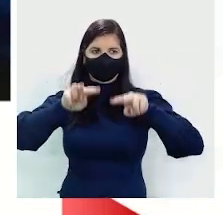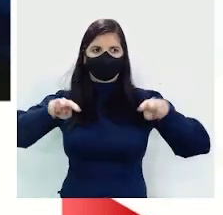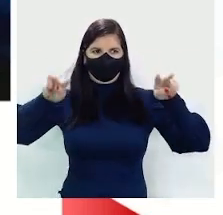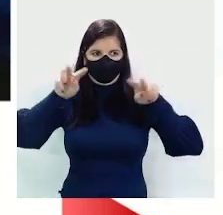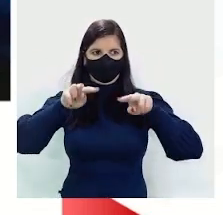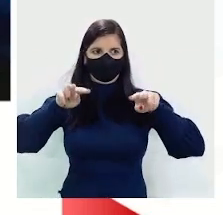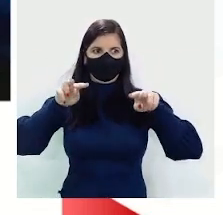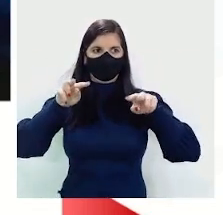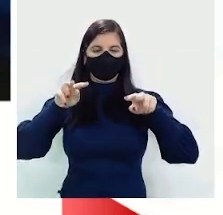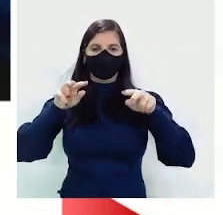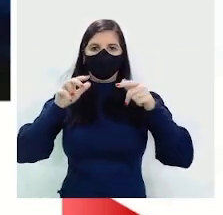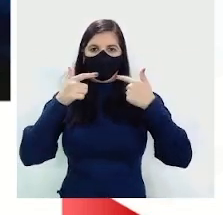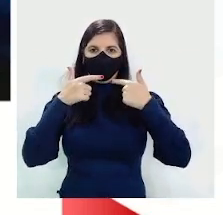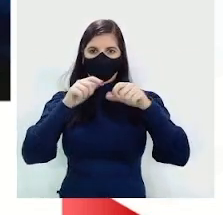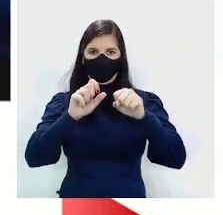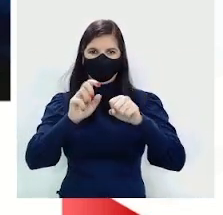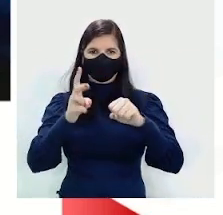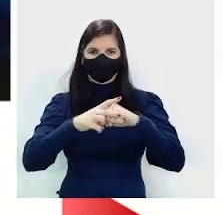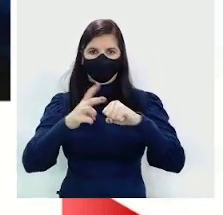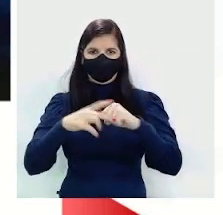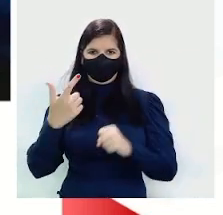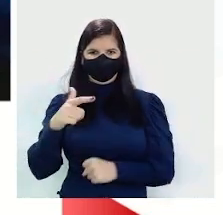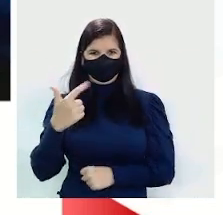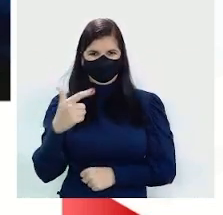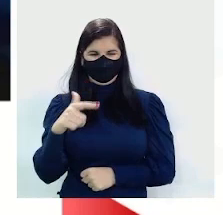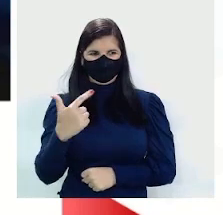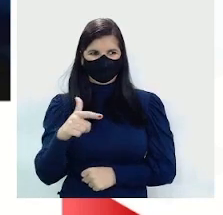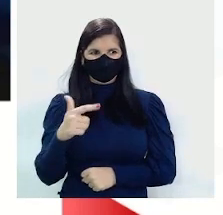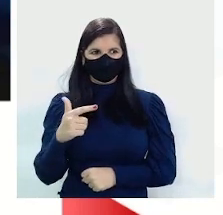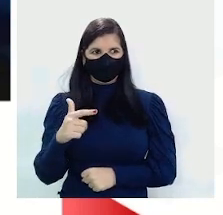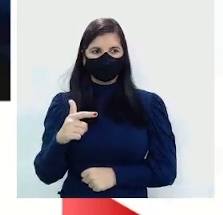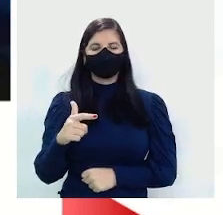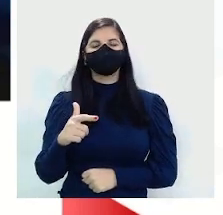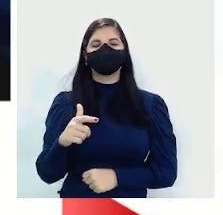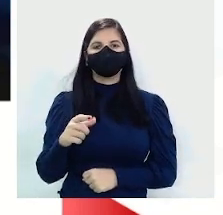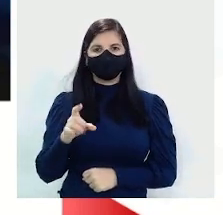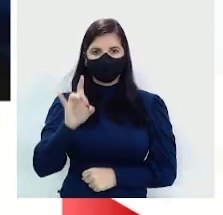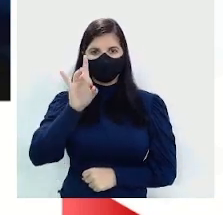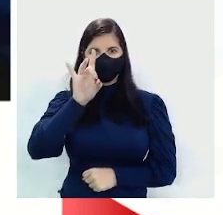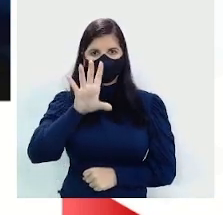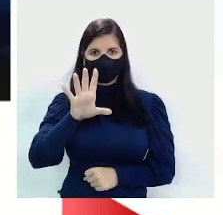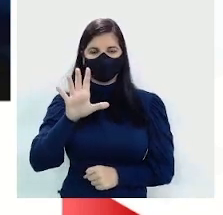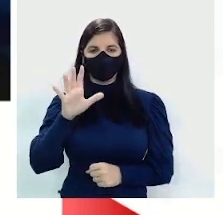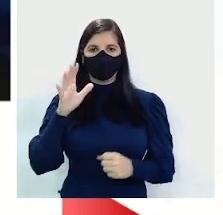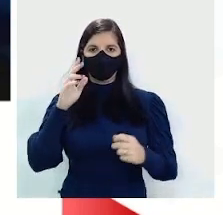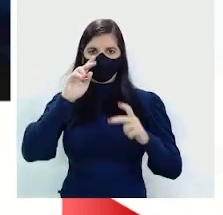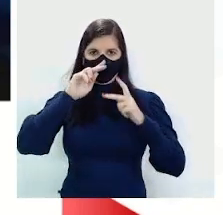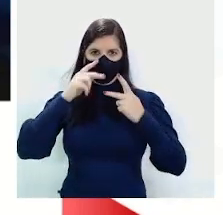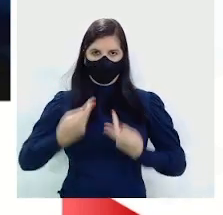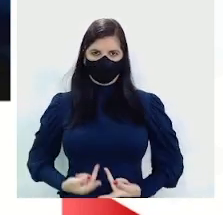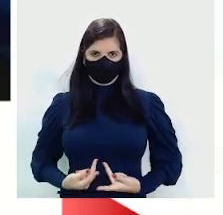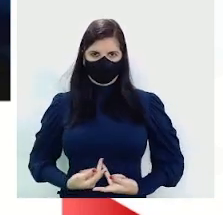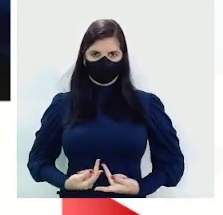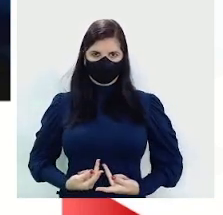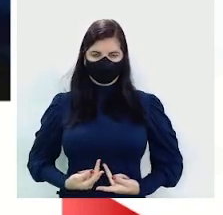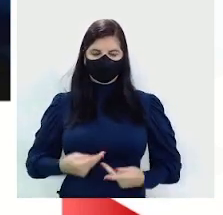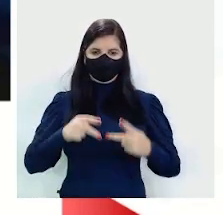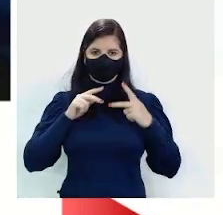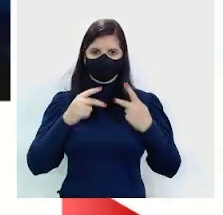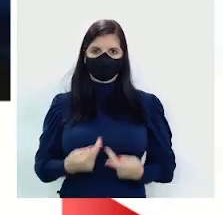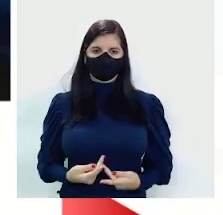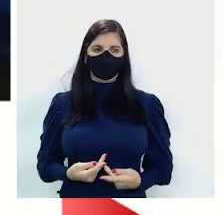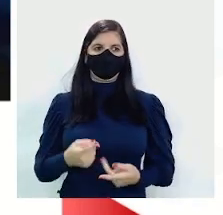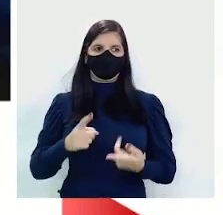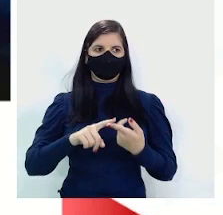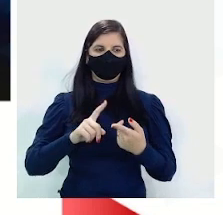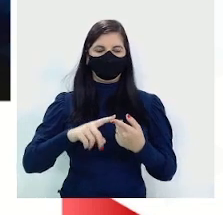a presença da linguagem não verbal. Estão vendo? Não só nessa imagem que está centralizada, né, que é uma pessoa, mas também